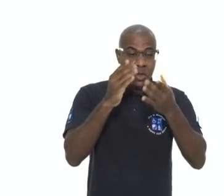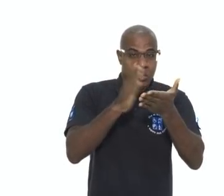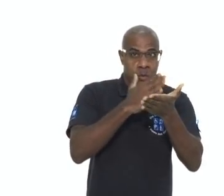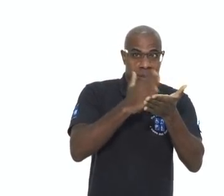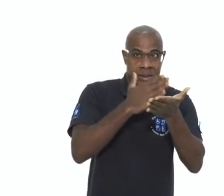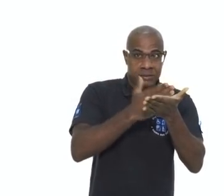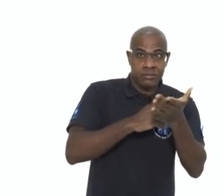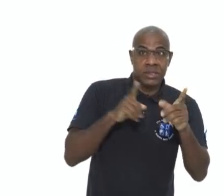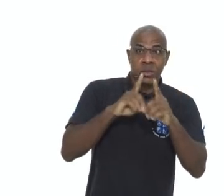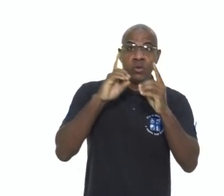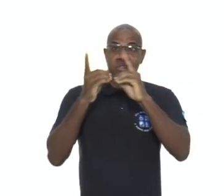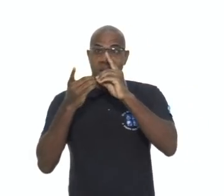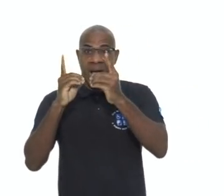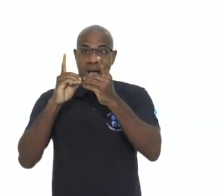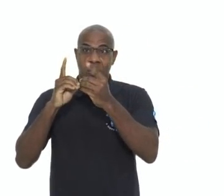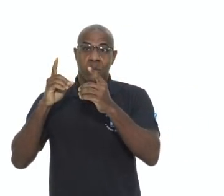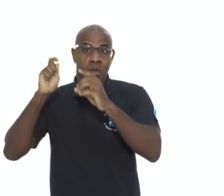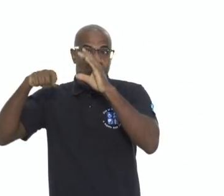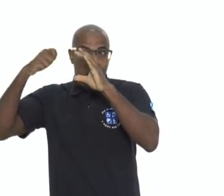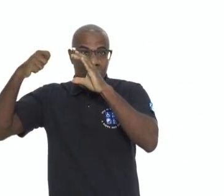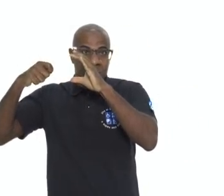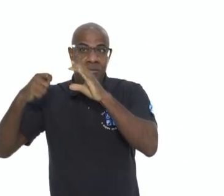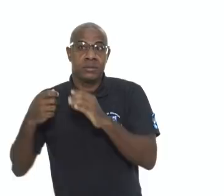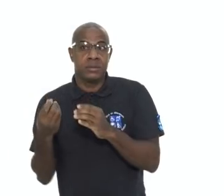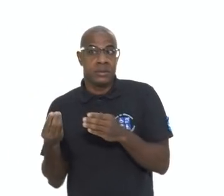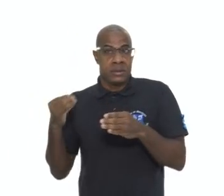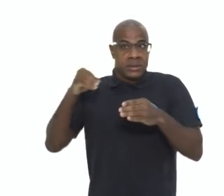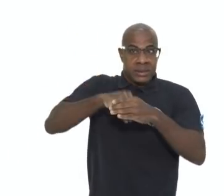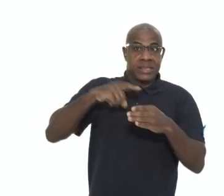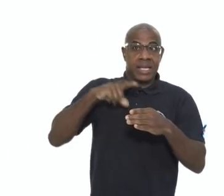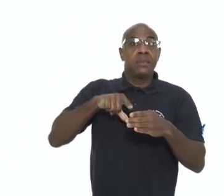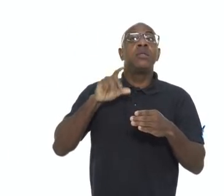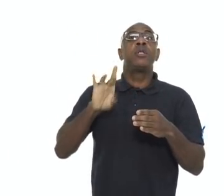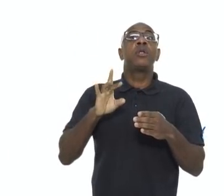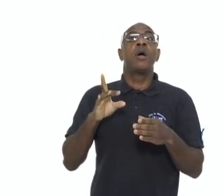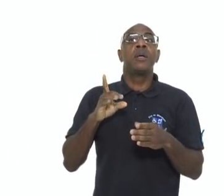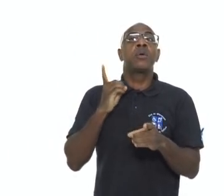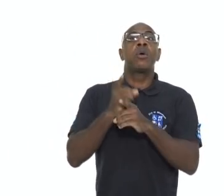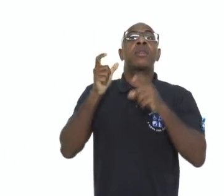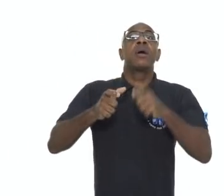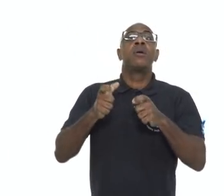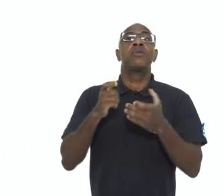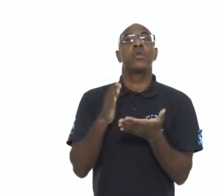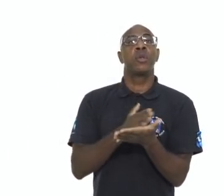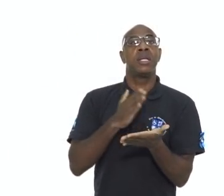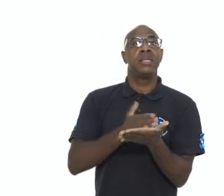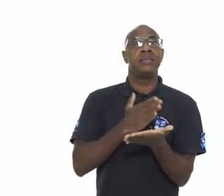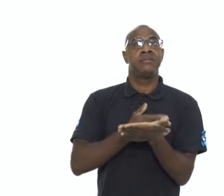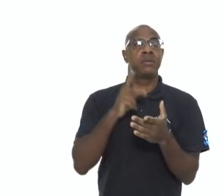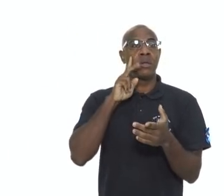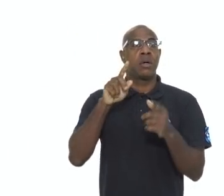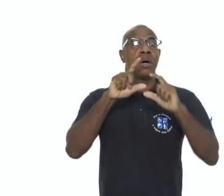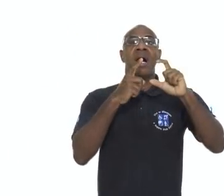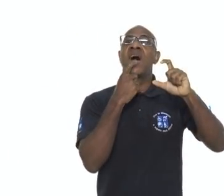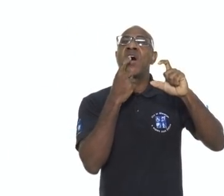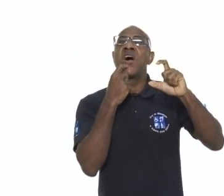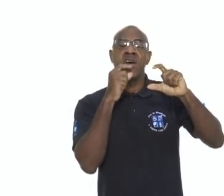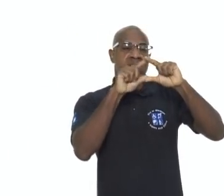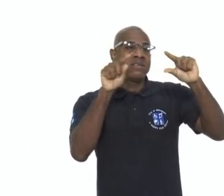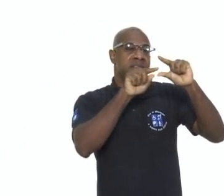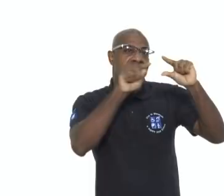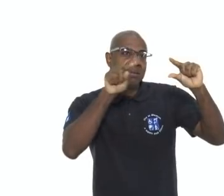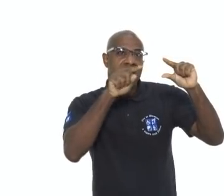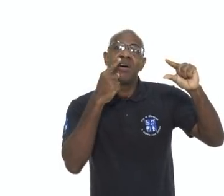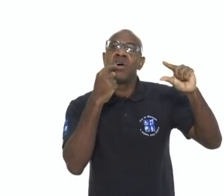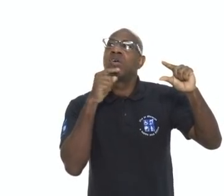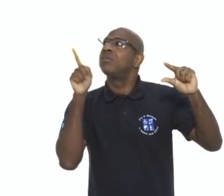do narrador, que só aparece no texto escrito no livro. Observe aqui, esses trechos em vermelho, eles são